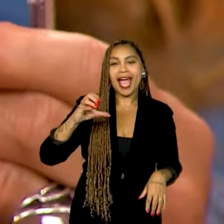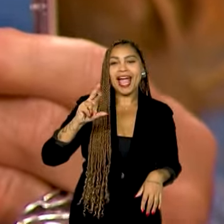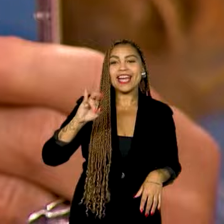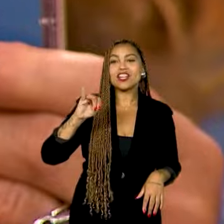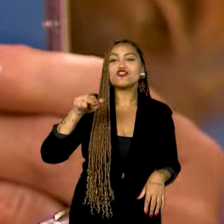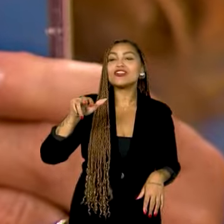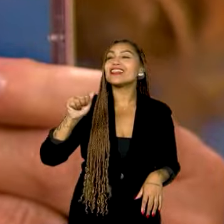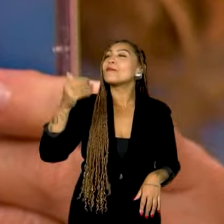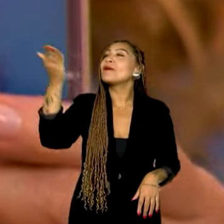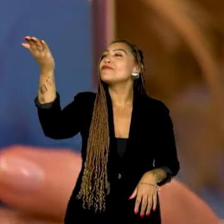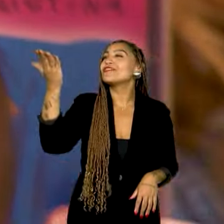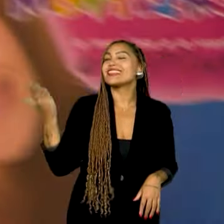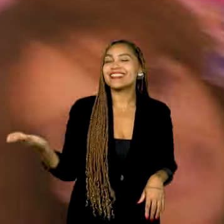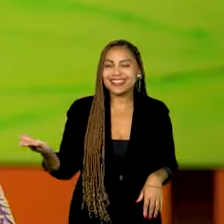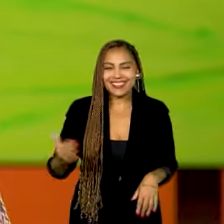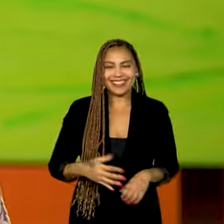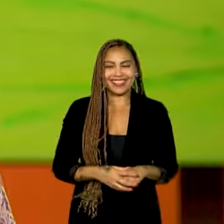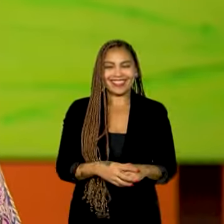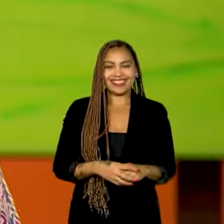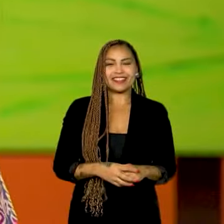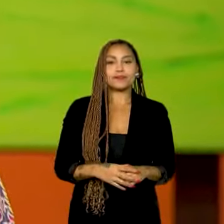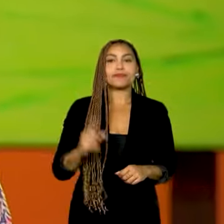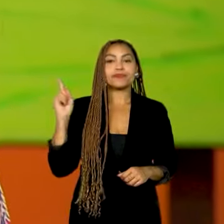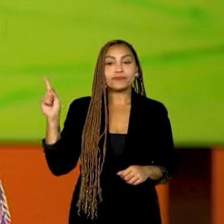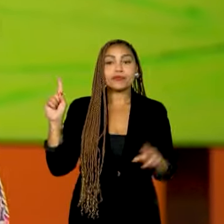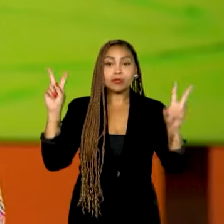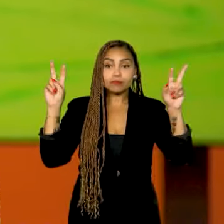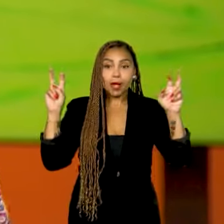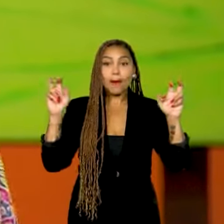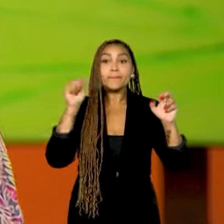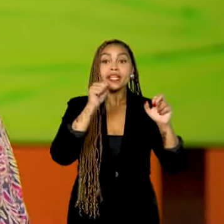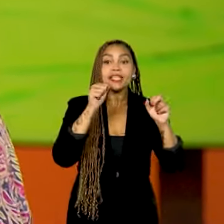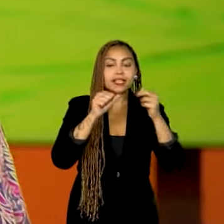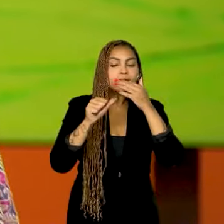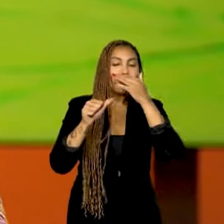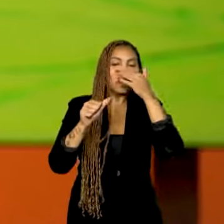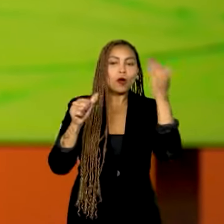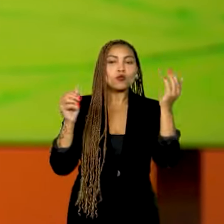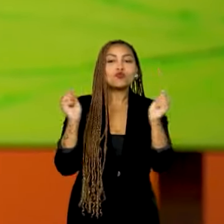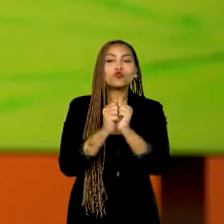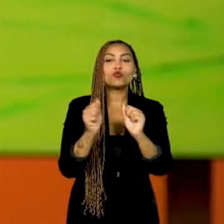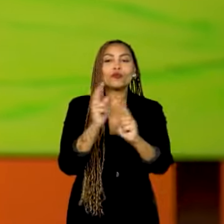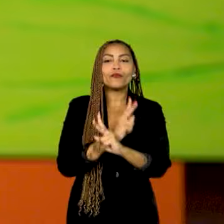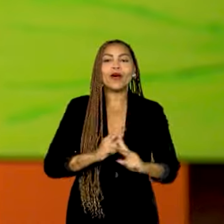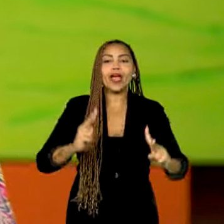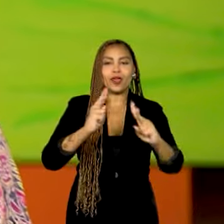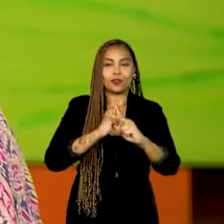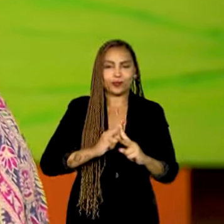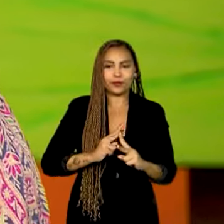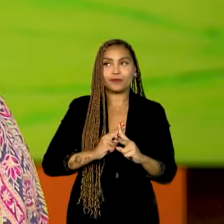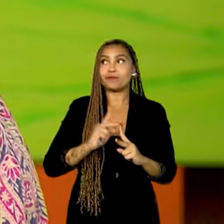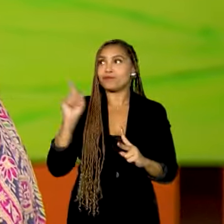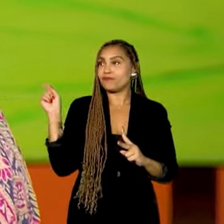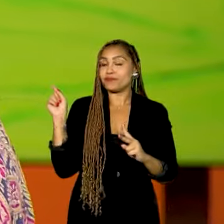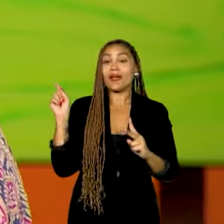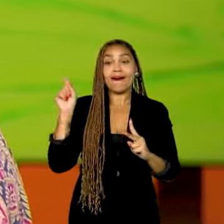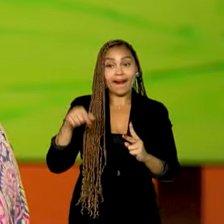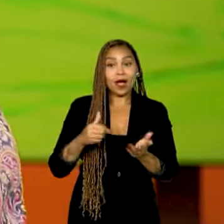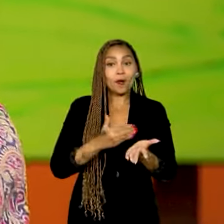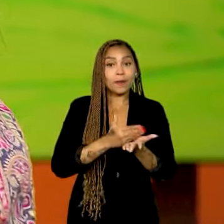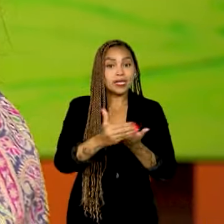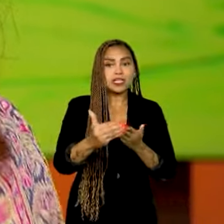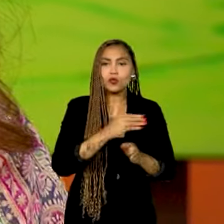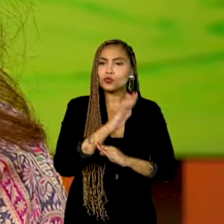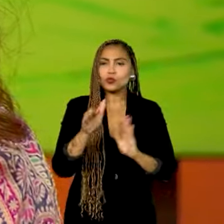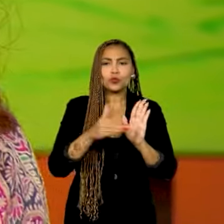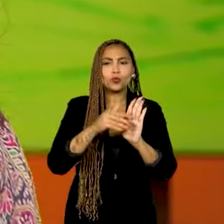Cris é pra você esse CD. E A Menina e o Vento, que a gente ia começar toda a obra da Maria Clara. Tem